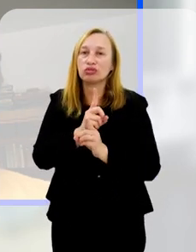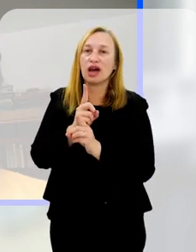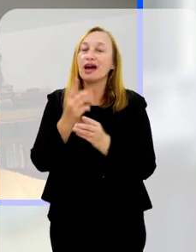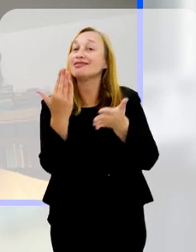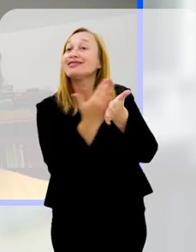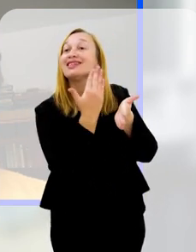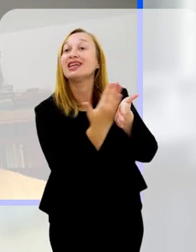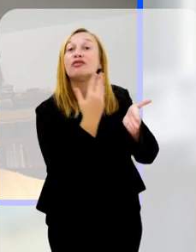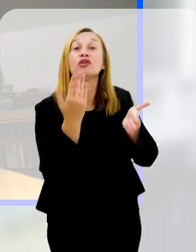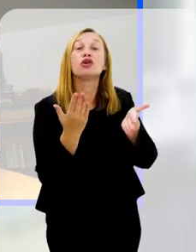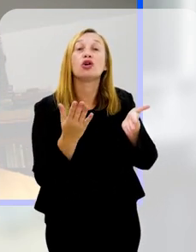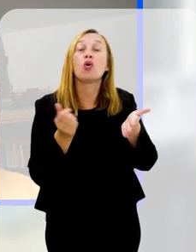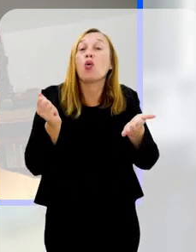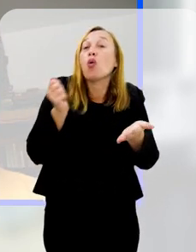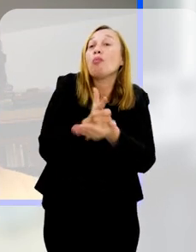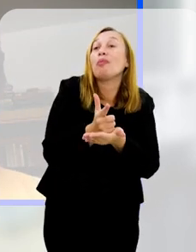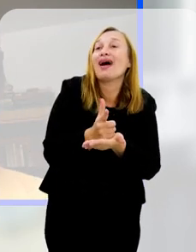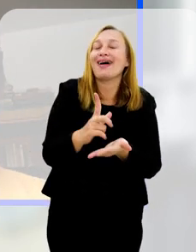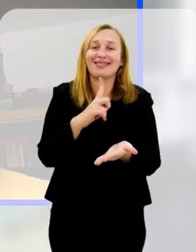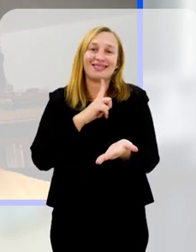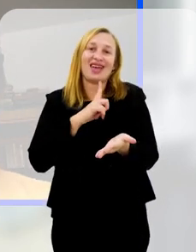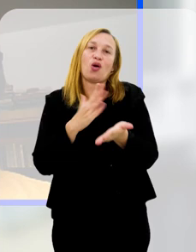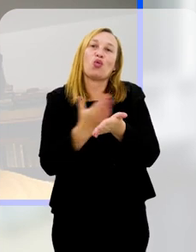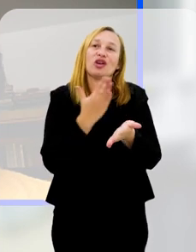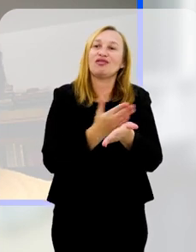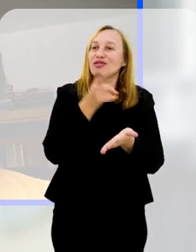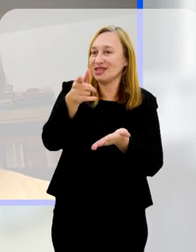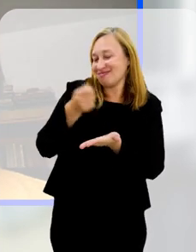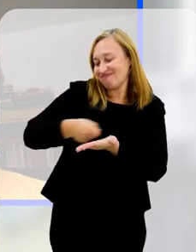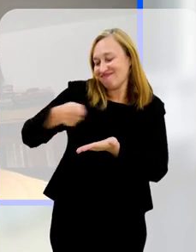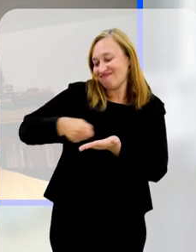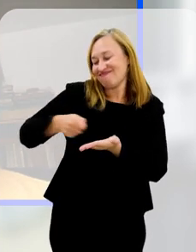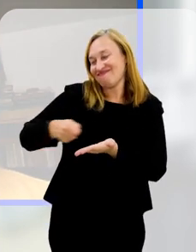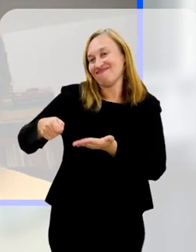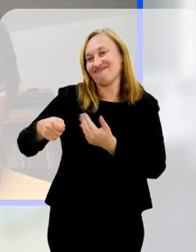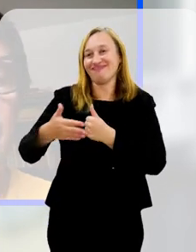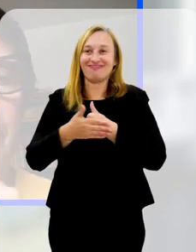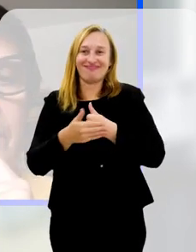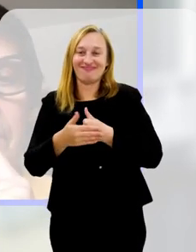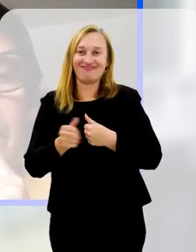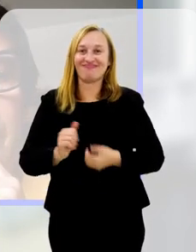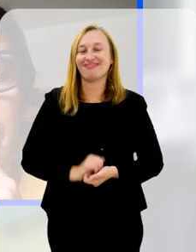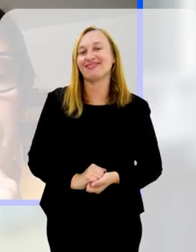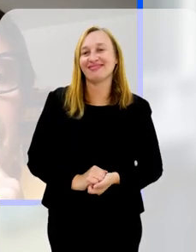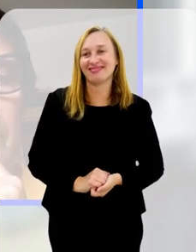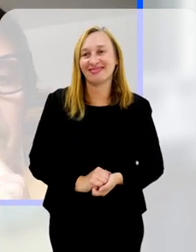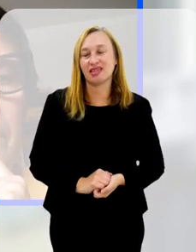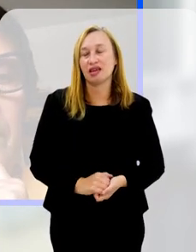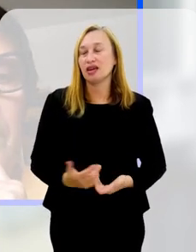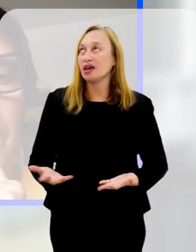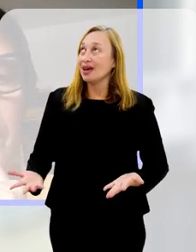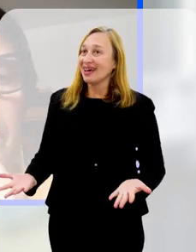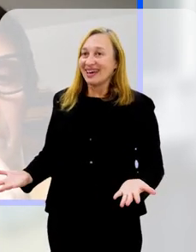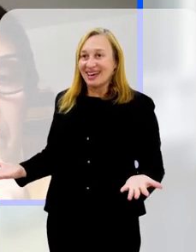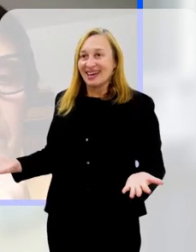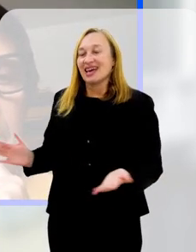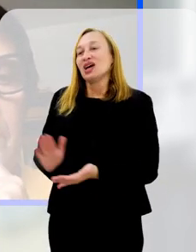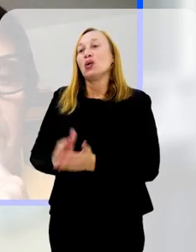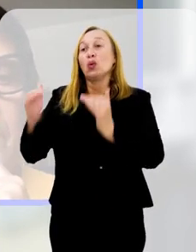pessoas podem, né, encontrar, quando é que vão poder comprar o livro e ter o livro que vocês escreveram aí com tanto carinho.